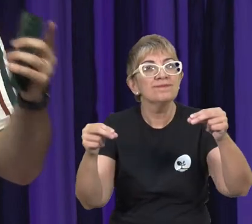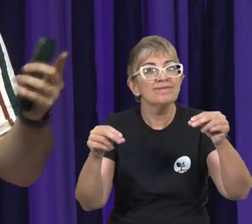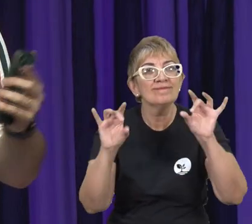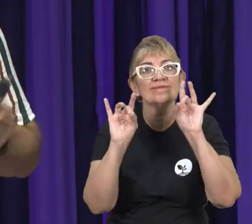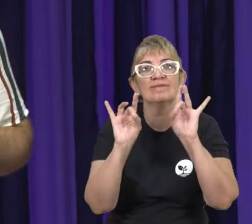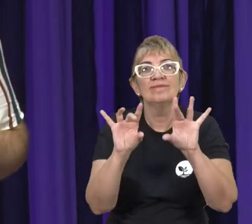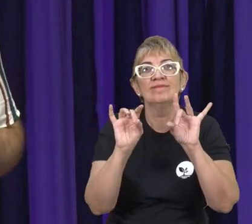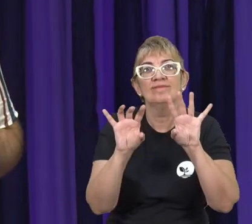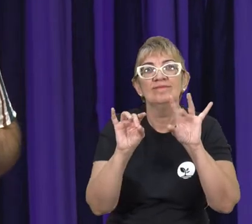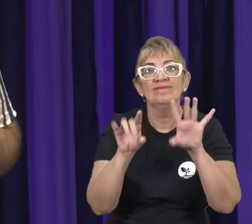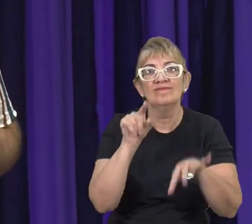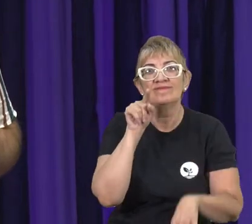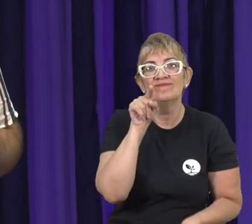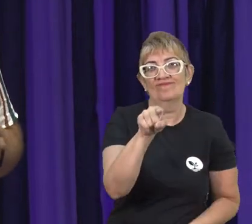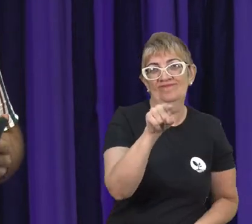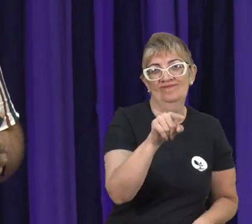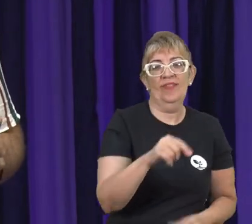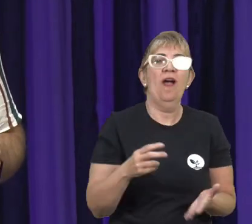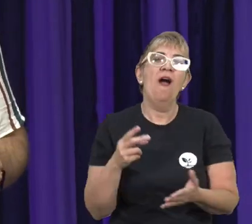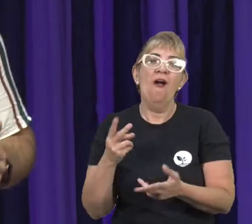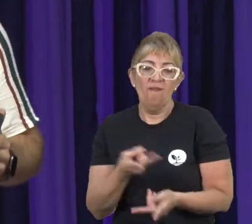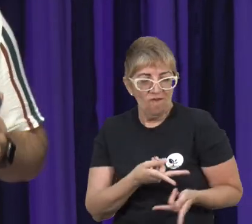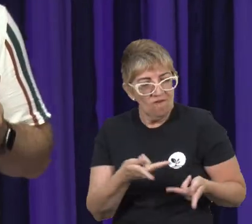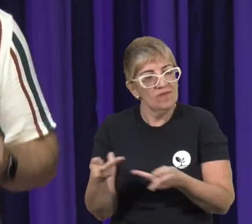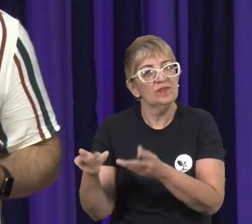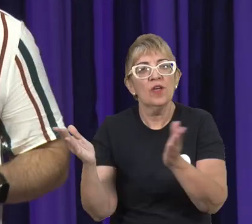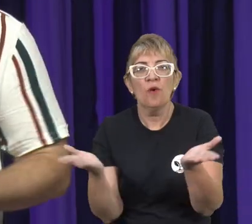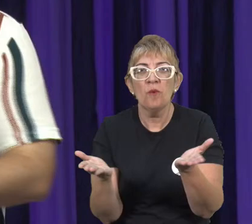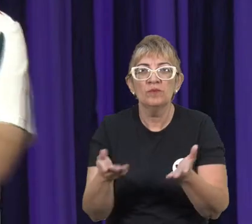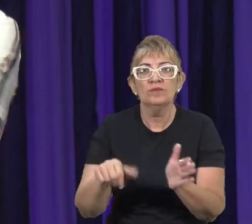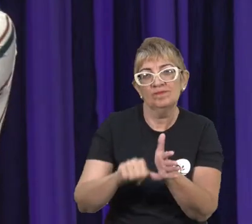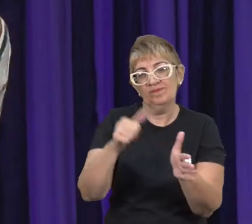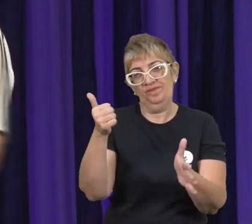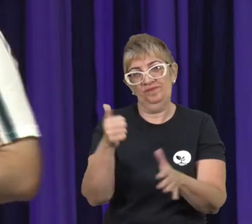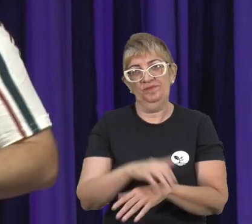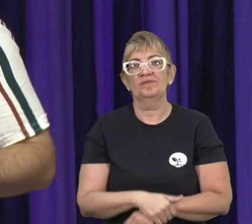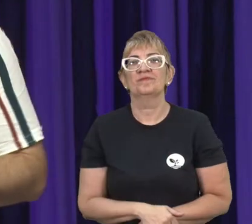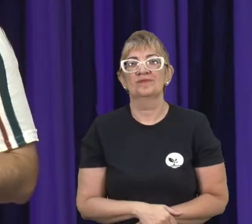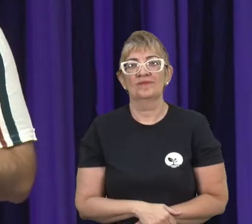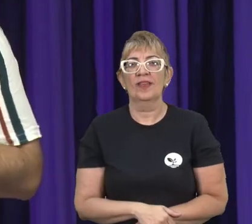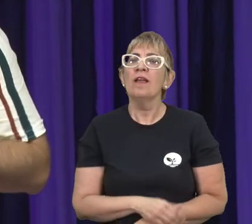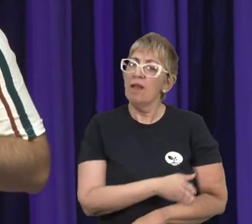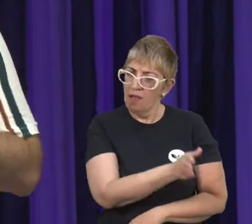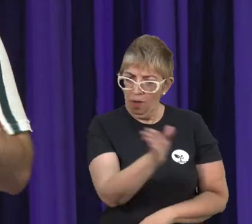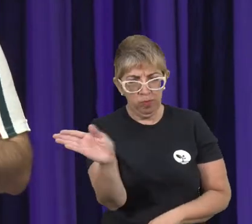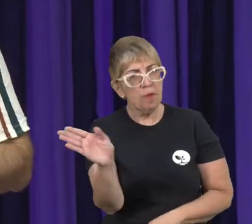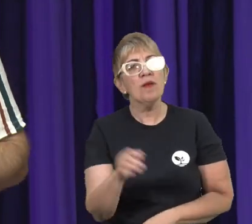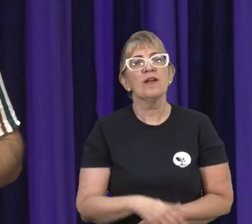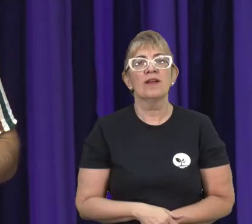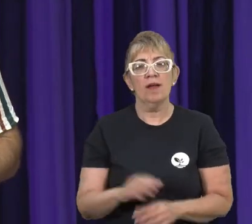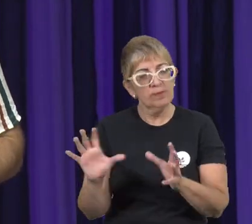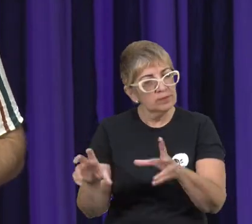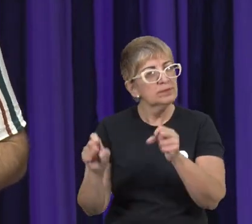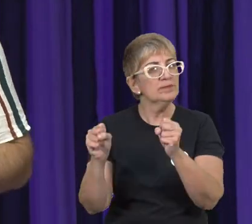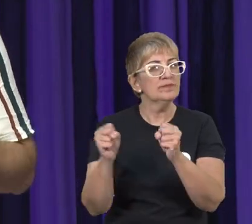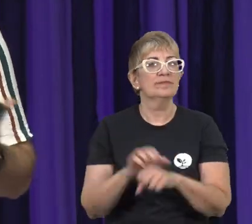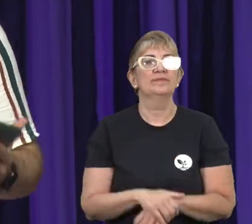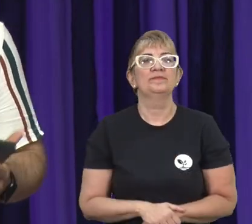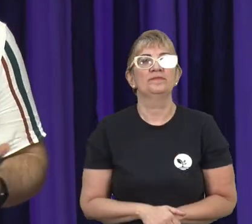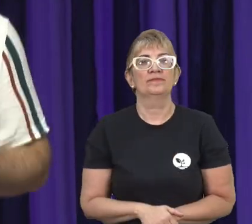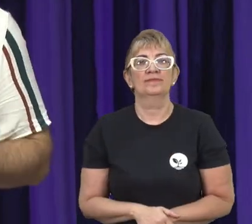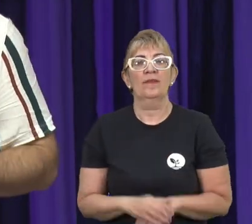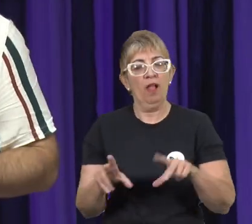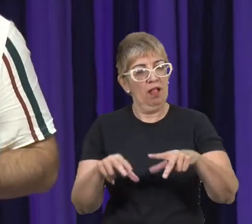feita para você que nos visita hoje pela primeira vez. Então, dê uma passadinha ali no Espaço Conexão para retirar essa lembrança, para de alguma